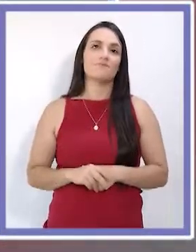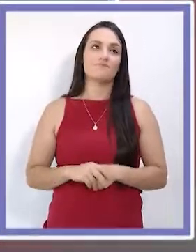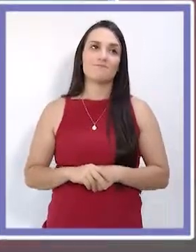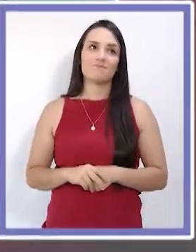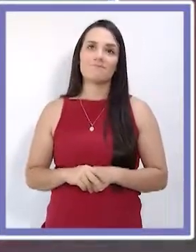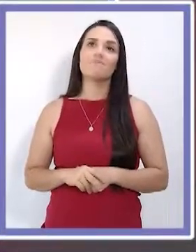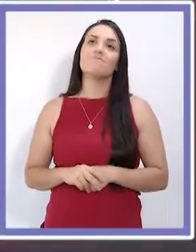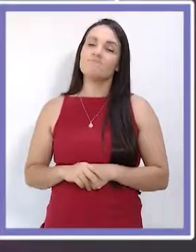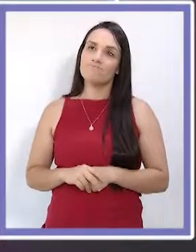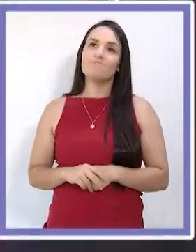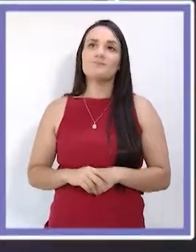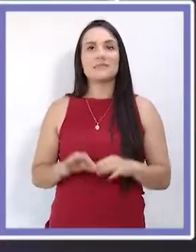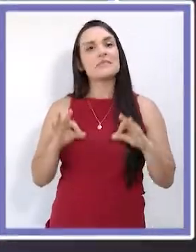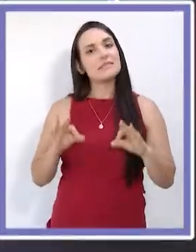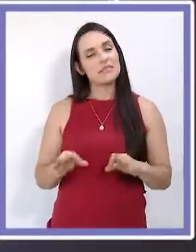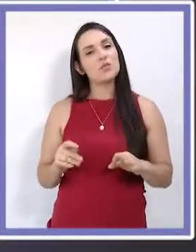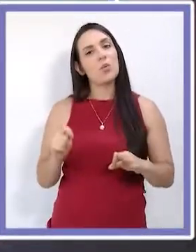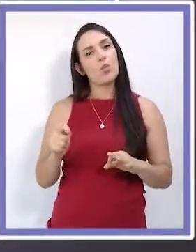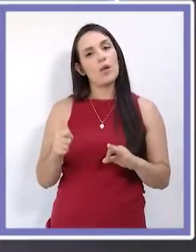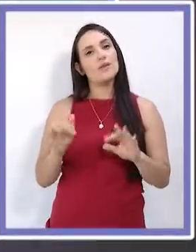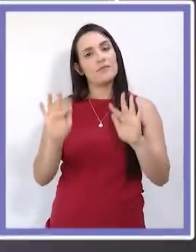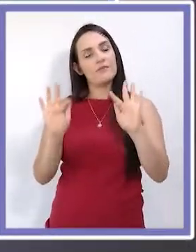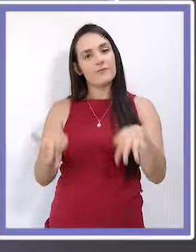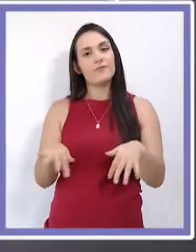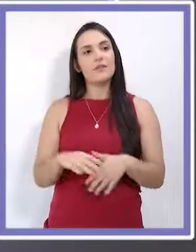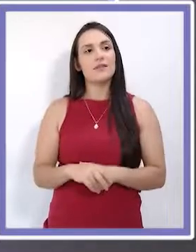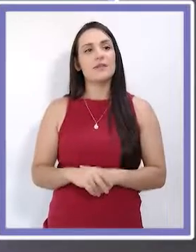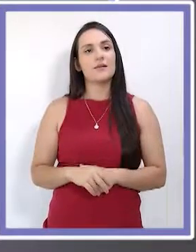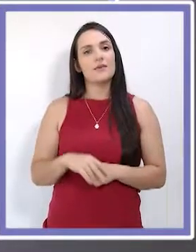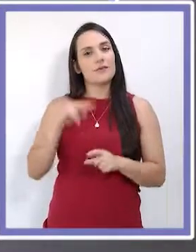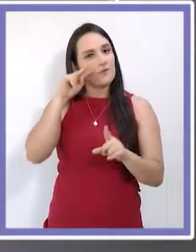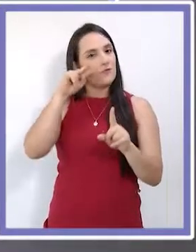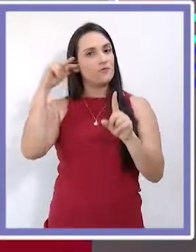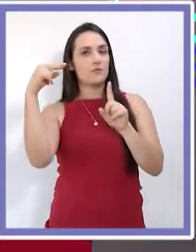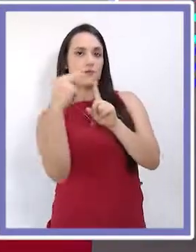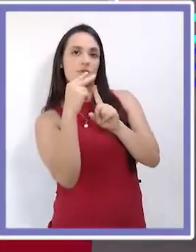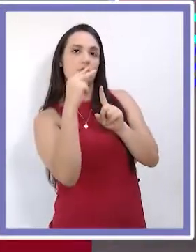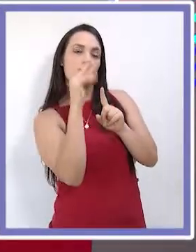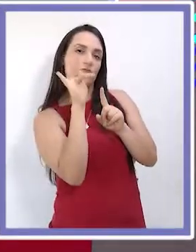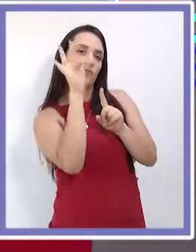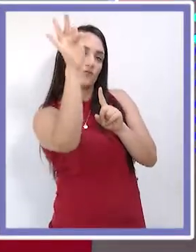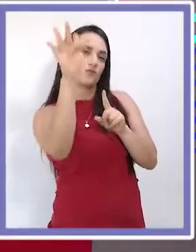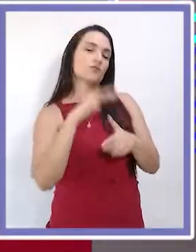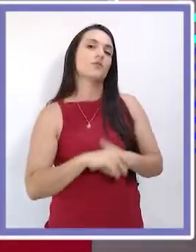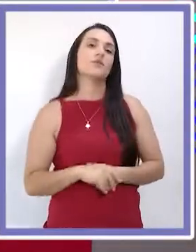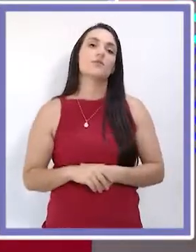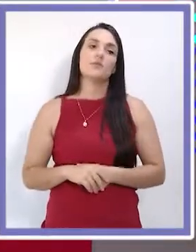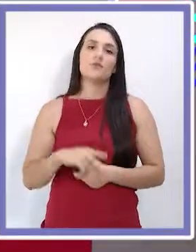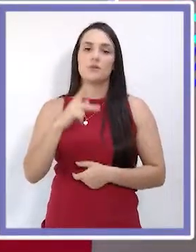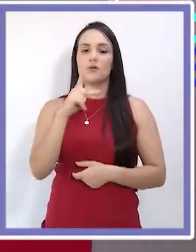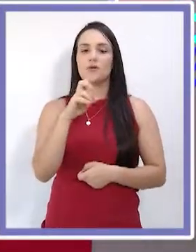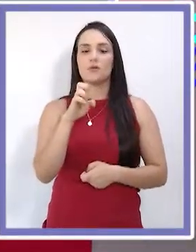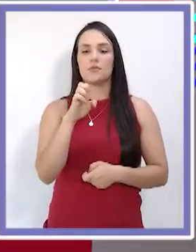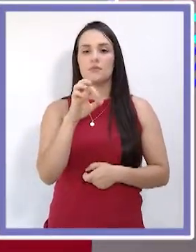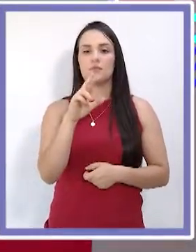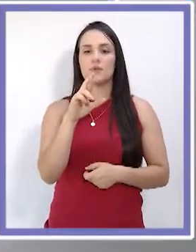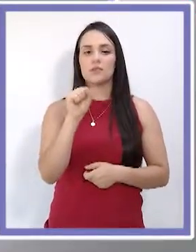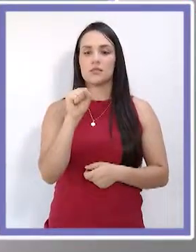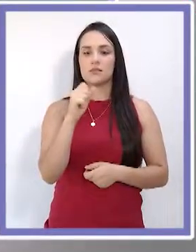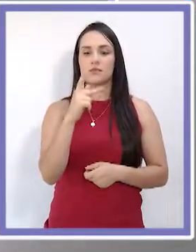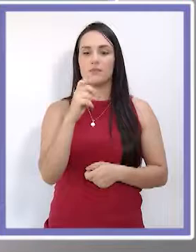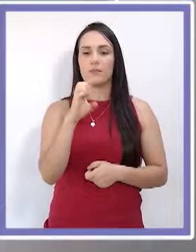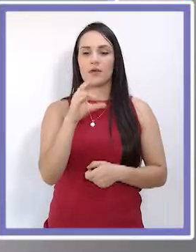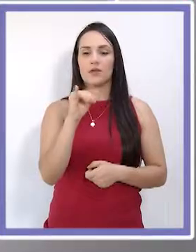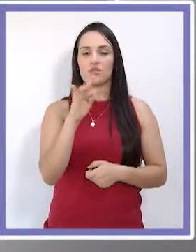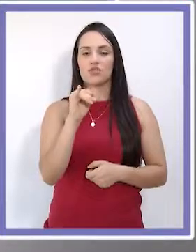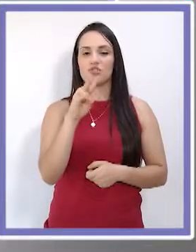É isso aí. Bom, estamos caminhando aqui para o final do nosso programa Perspectiva aqui da TV Assembleia.